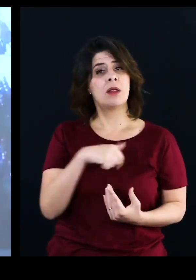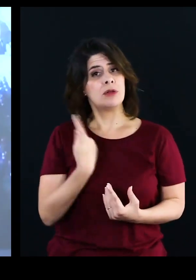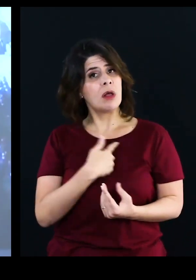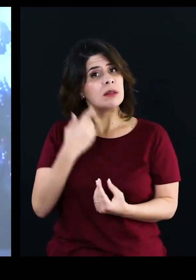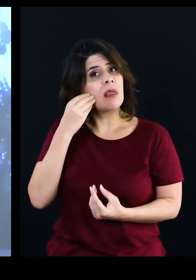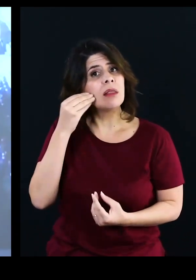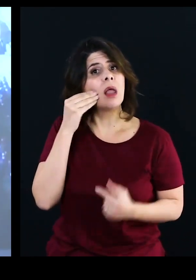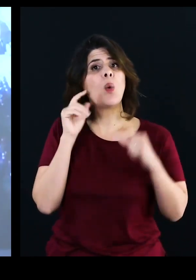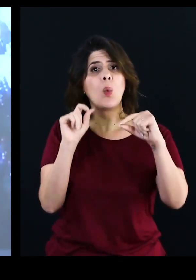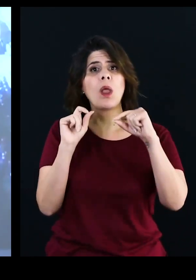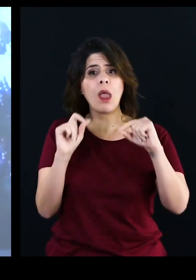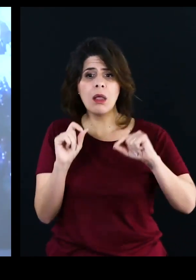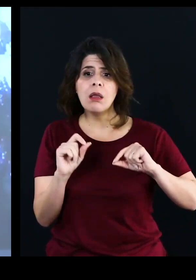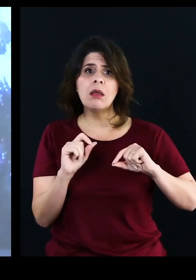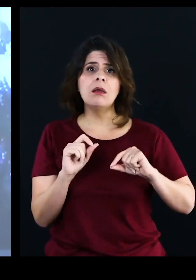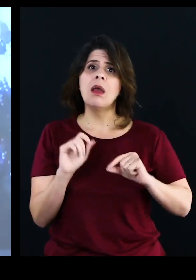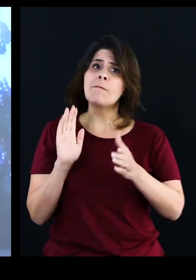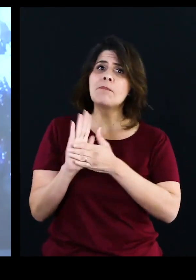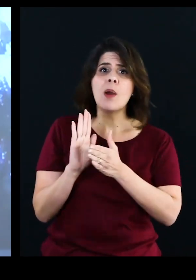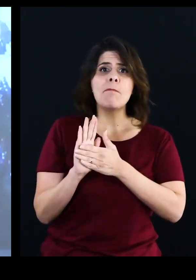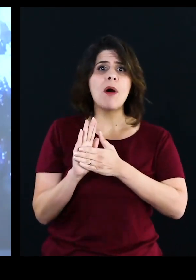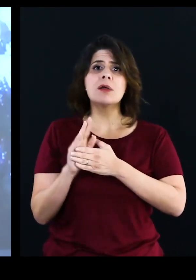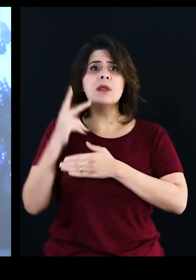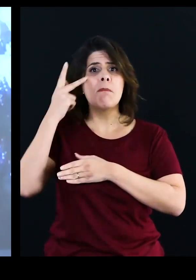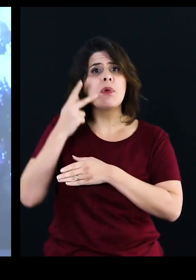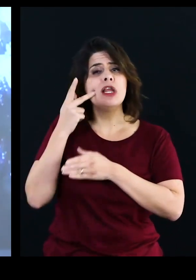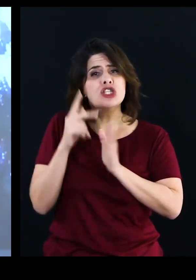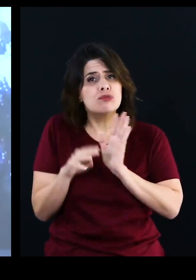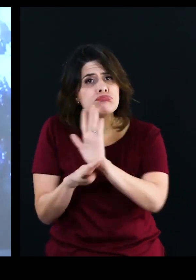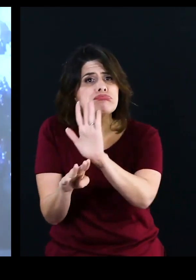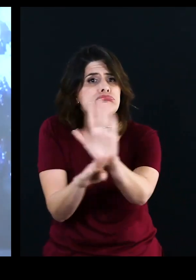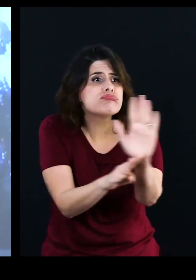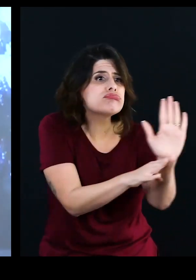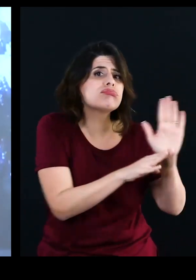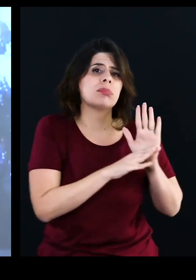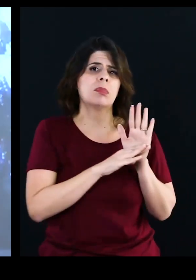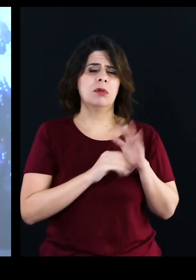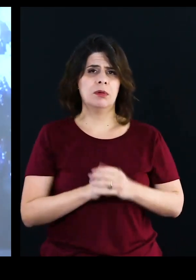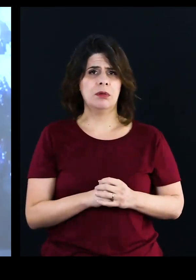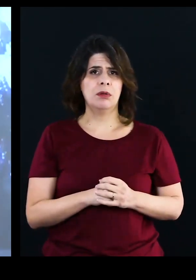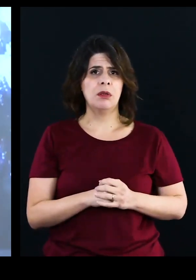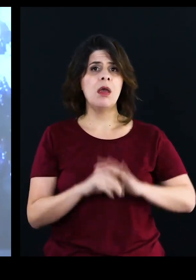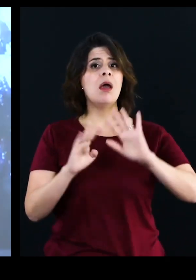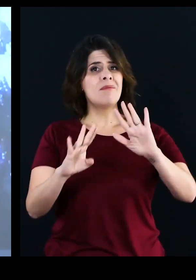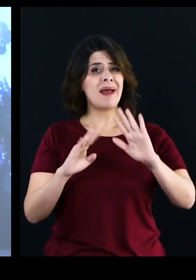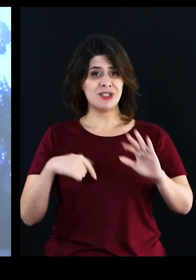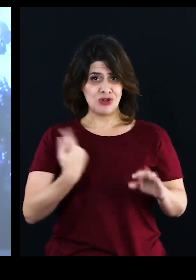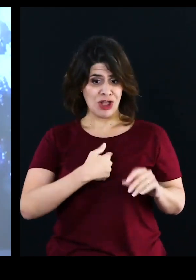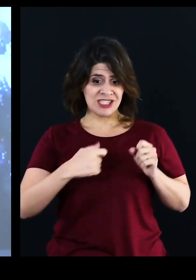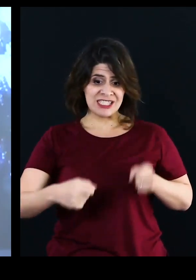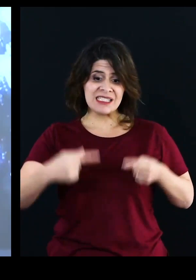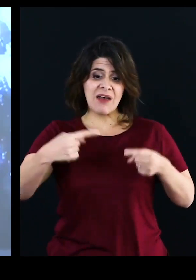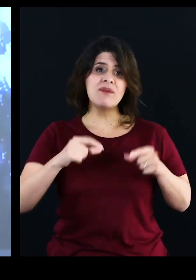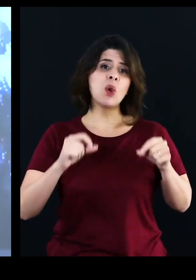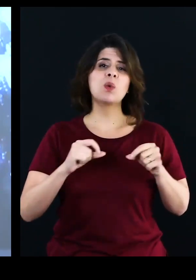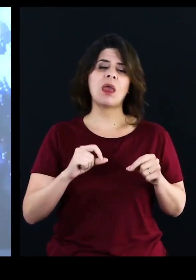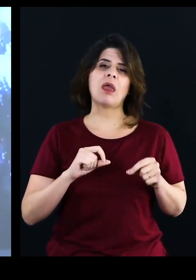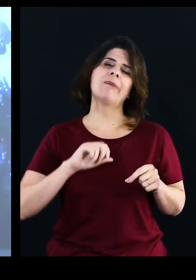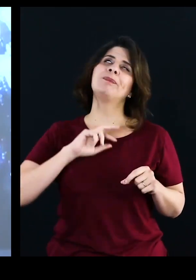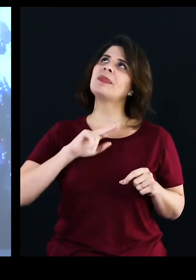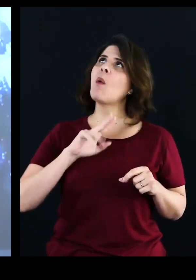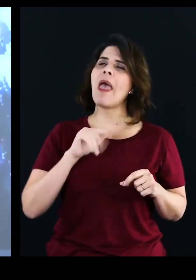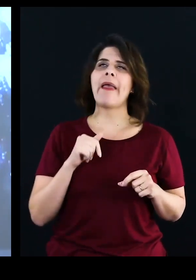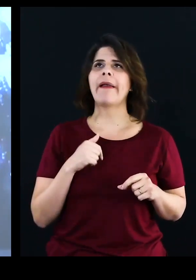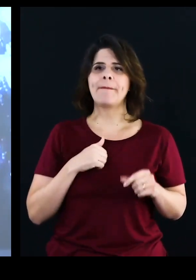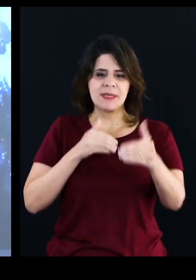nosso desafio vai ser olhar para fora da caixa. Eu acho que se eu pudesse resumir numa frase,